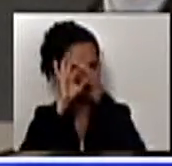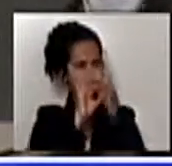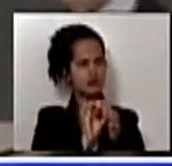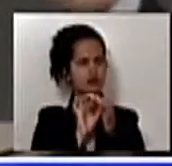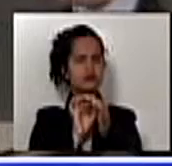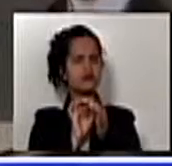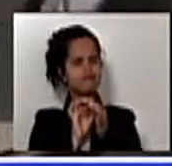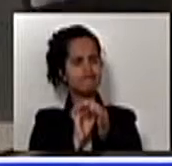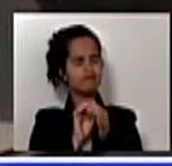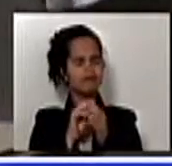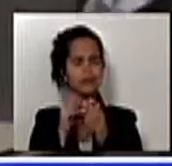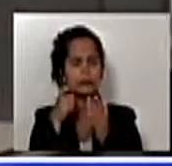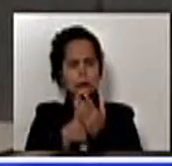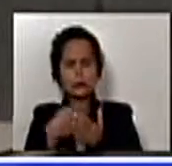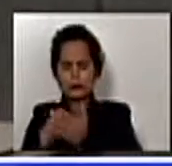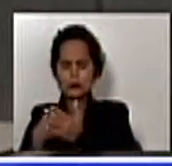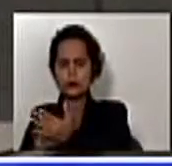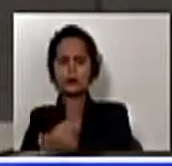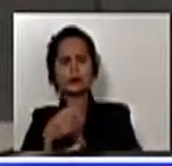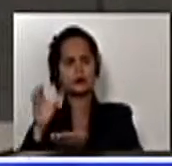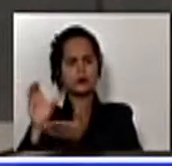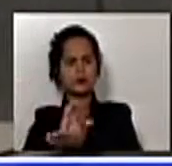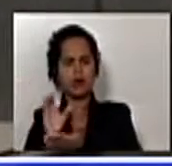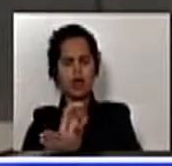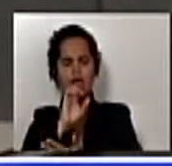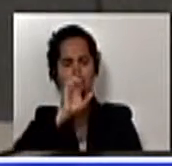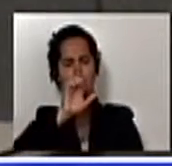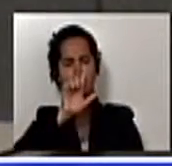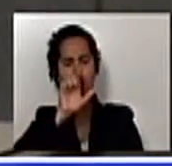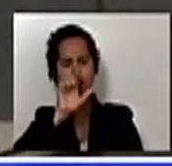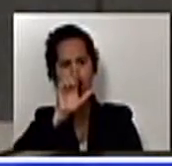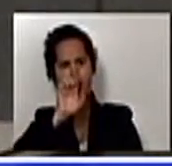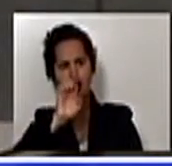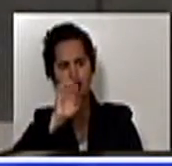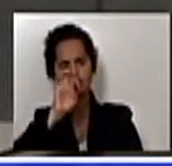recursos da Eletrobras, que, se não me engano, tem mais de 15 anos,